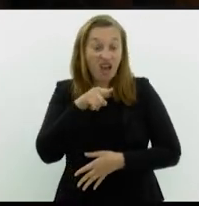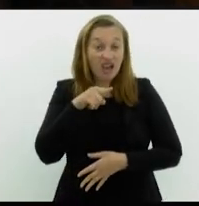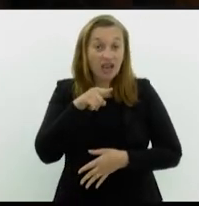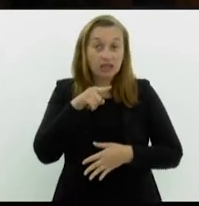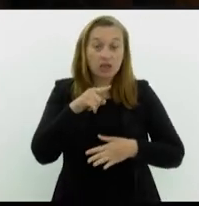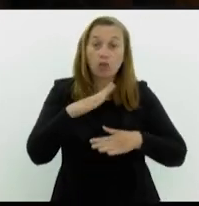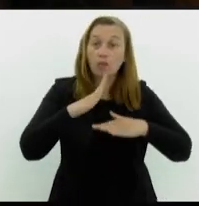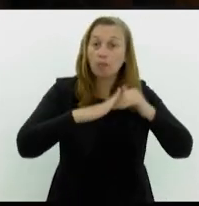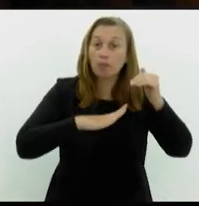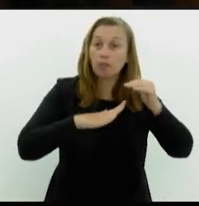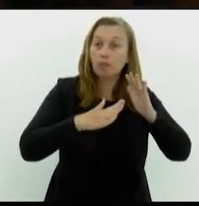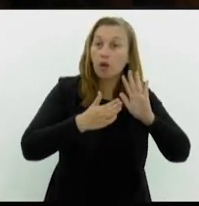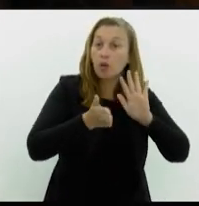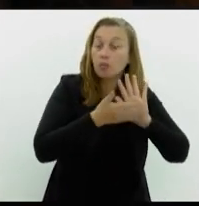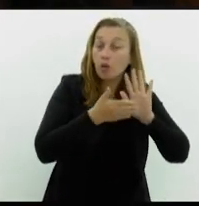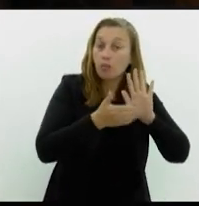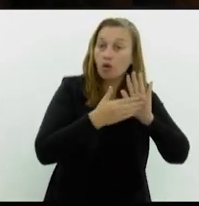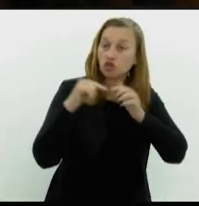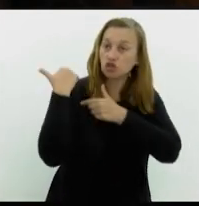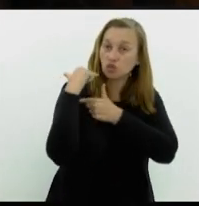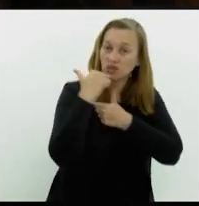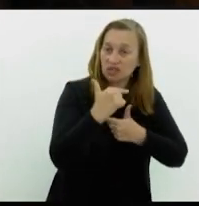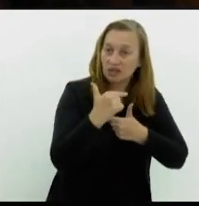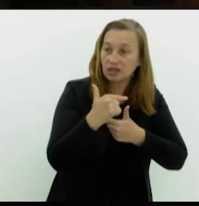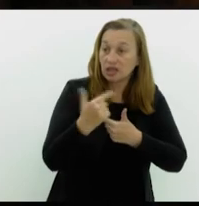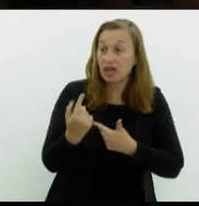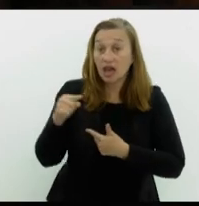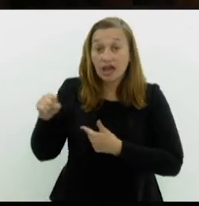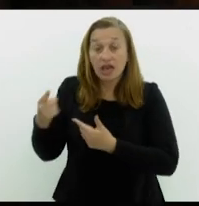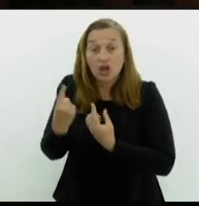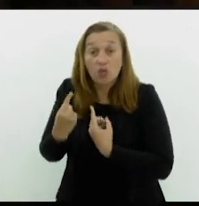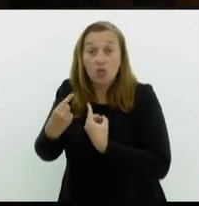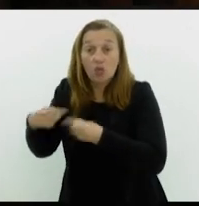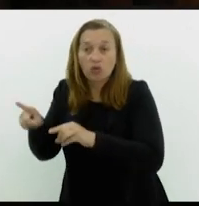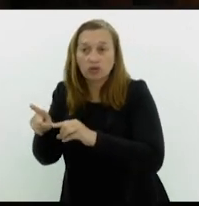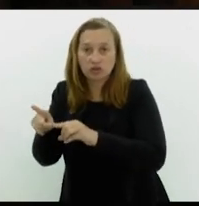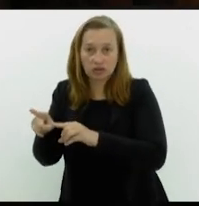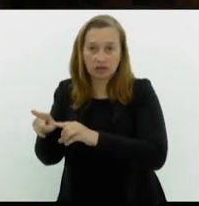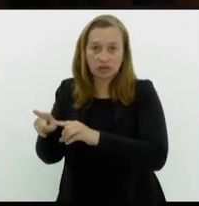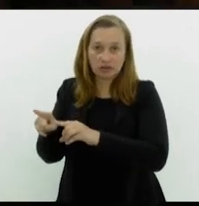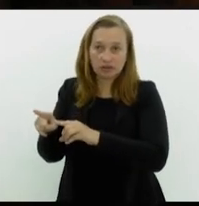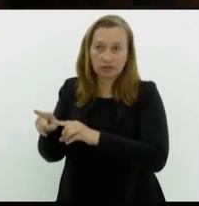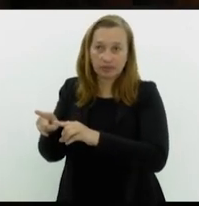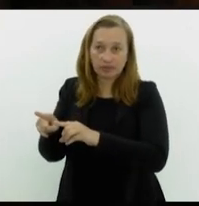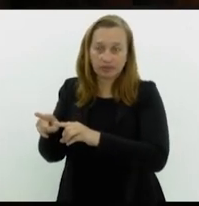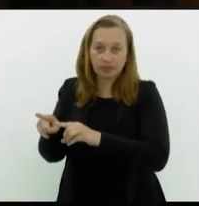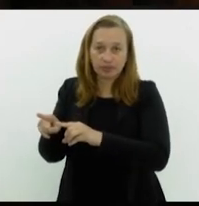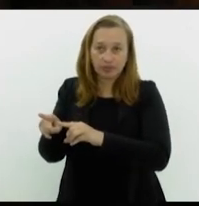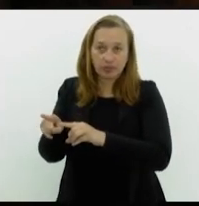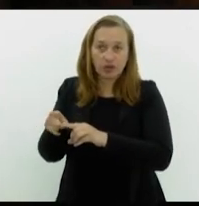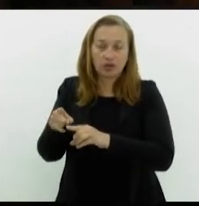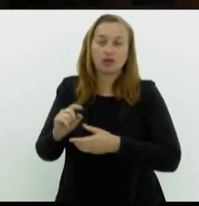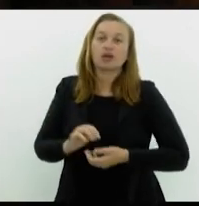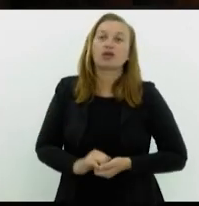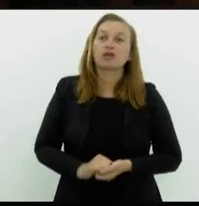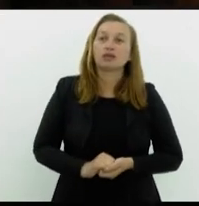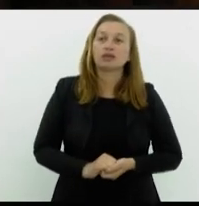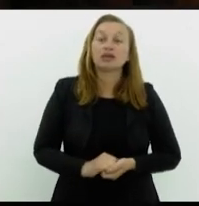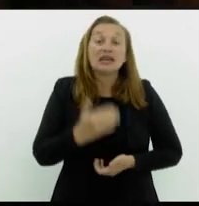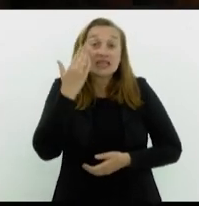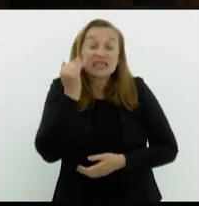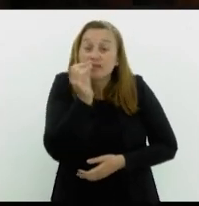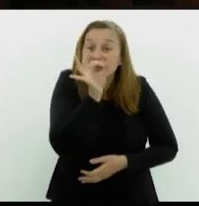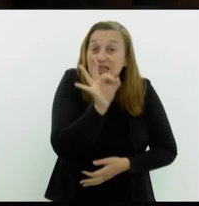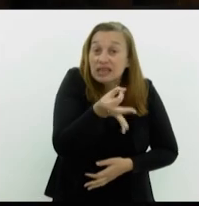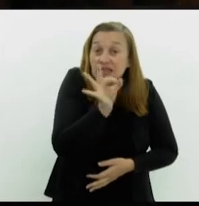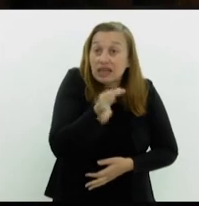conservadora, uma vertente conservadora de reedificação dessa cidade, retomada do Brasil a partir do Rio de Janeiro. E saiba